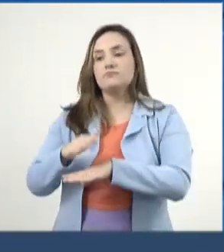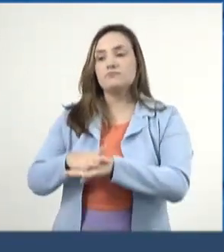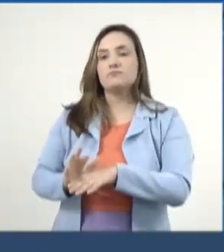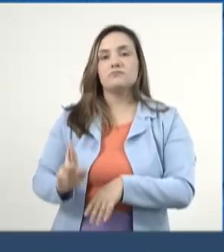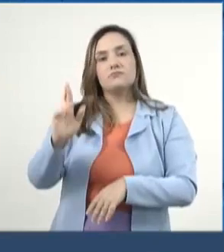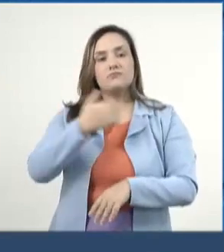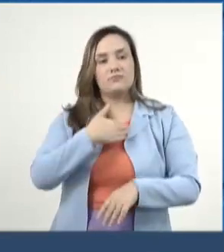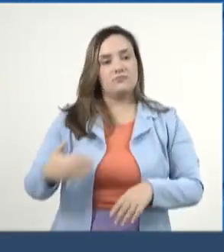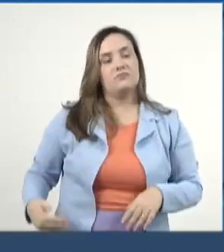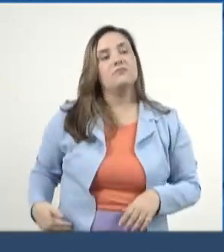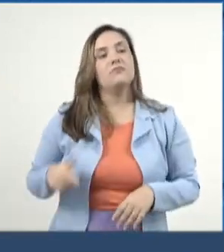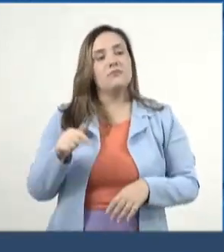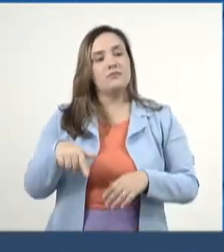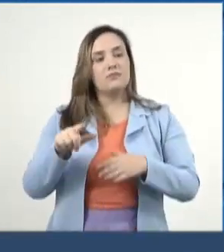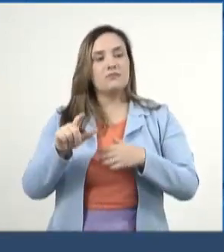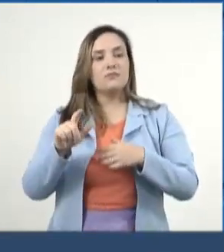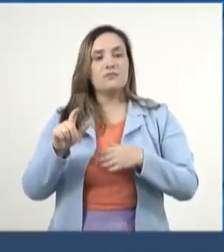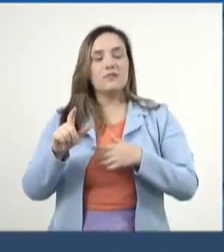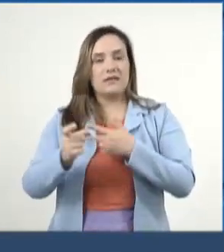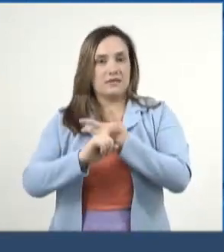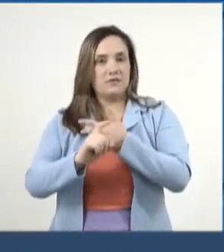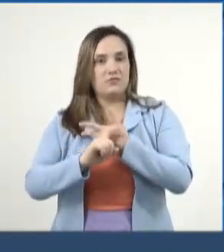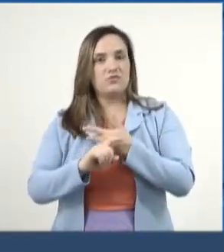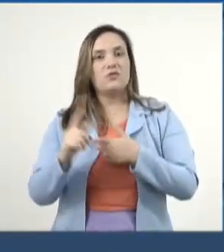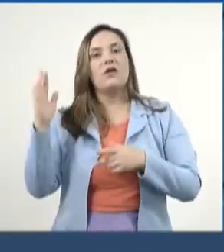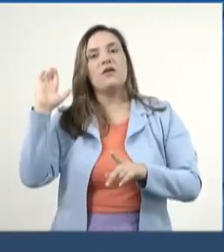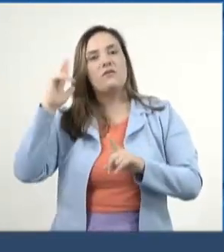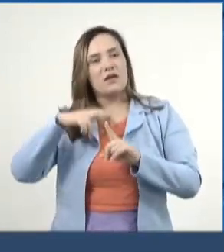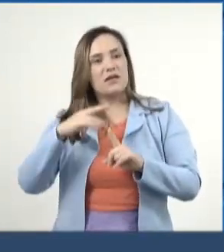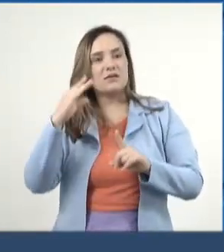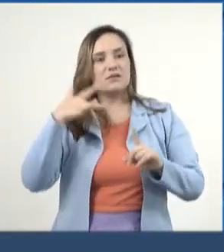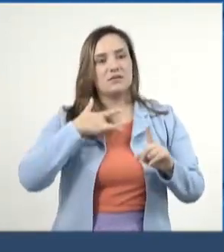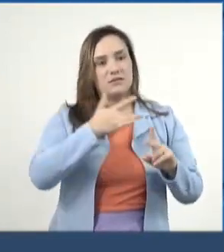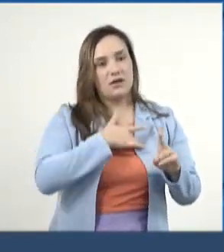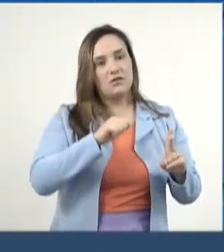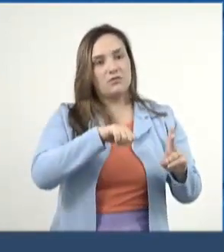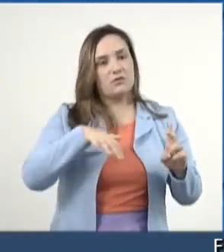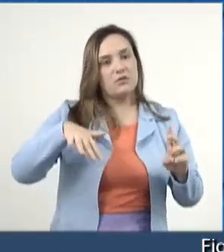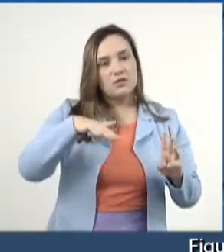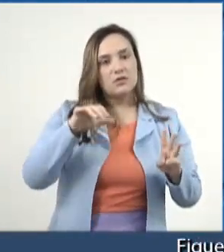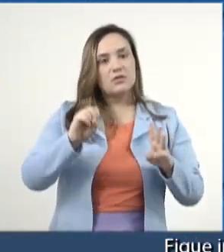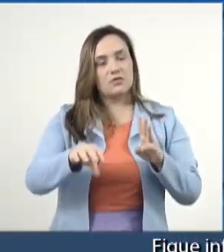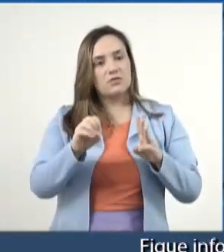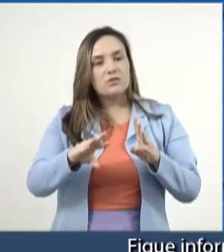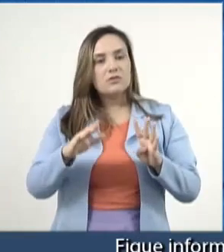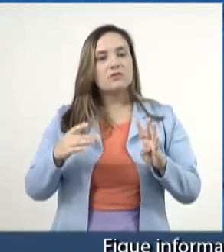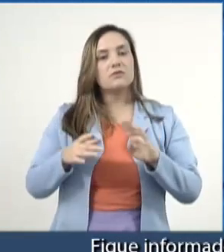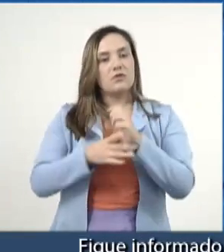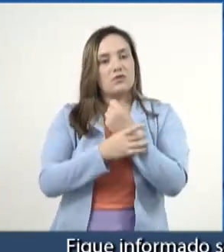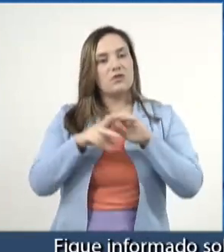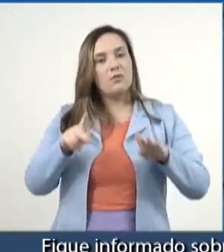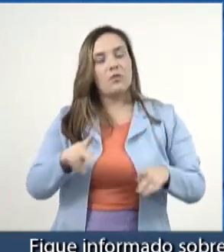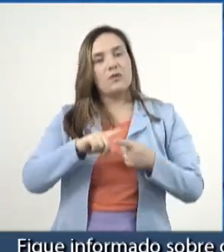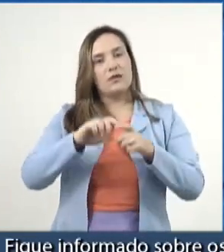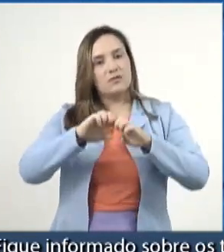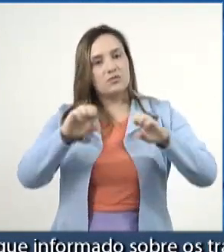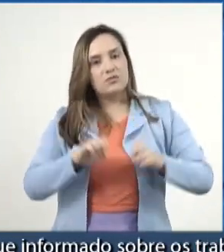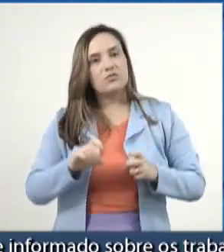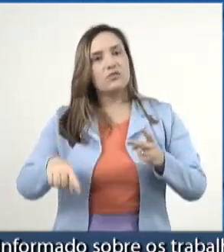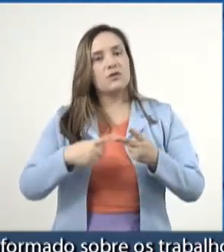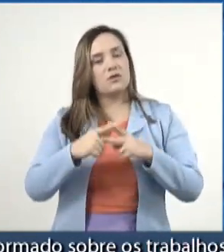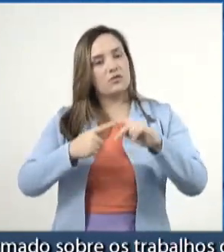do Estado, Reinaldo Azambuja destacou-se nas áreas de saúde, assistência social, educação, segurança pública, infraestrutura e